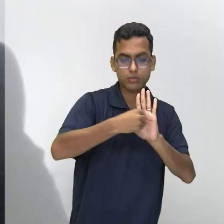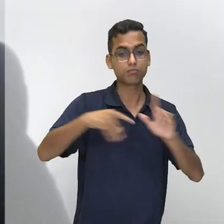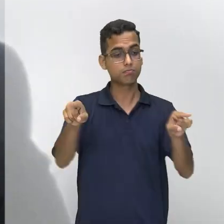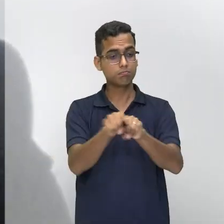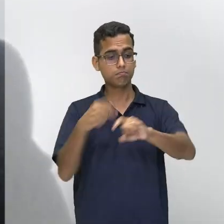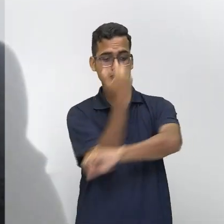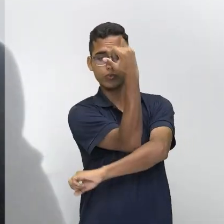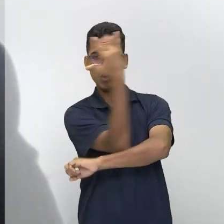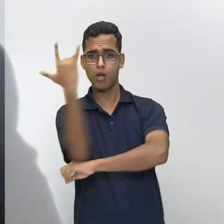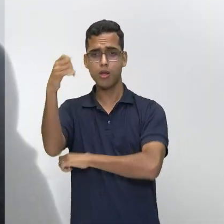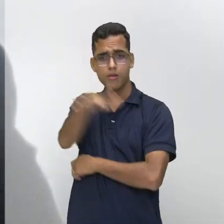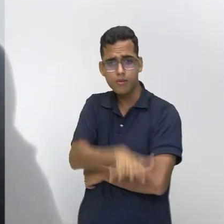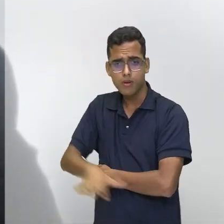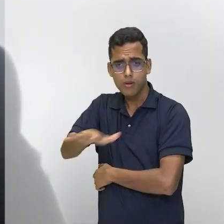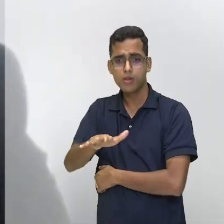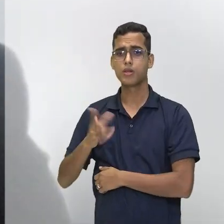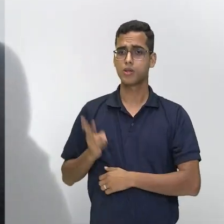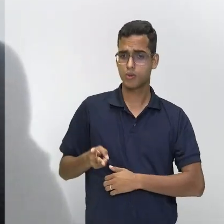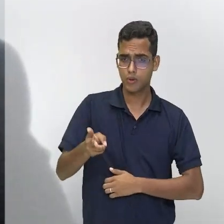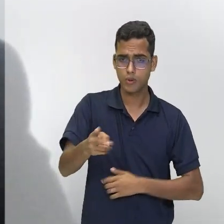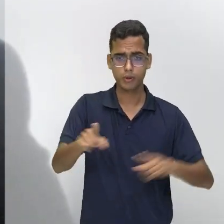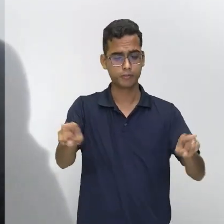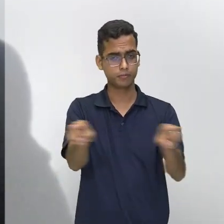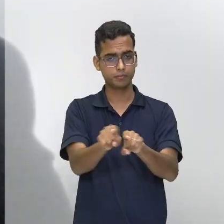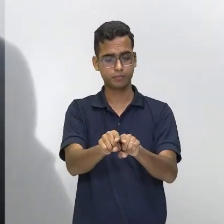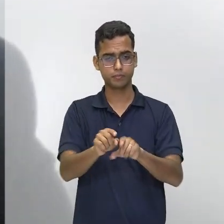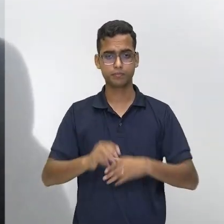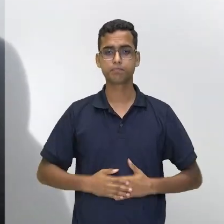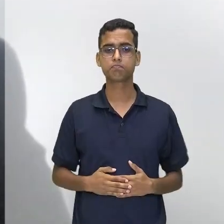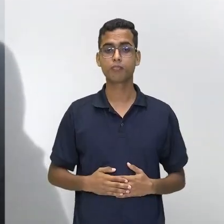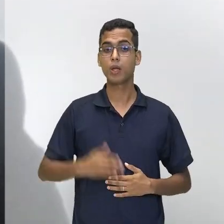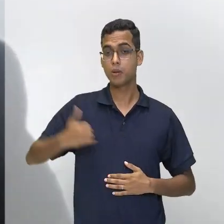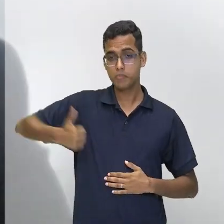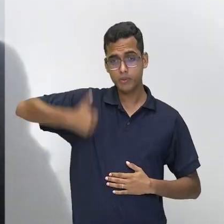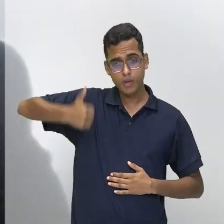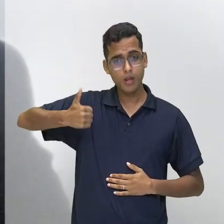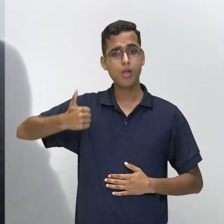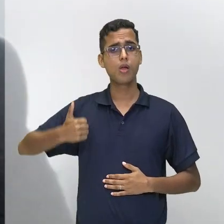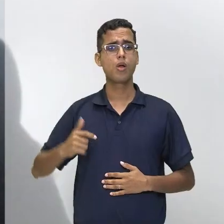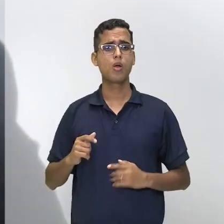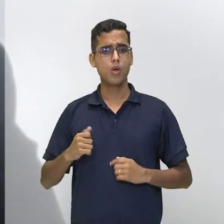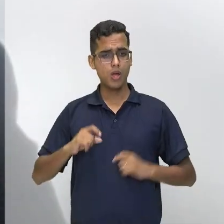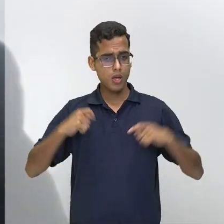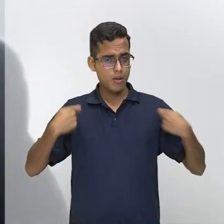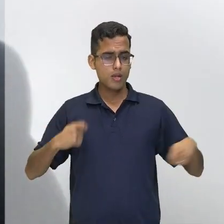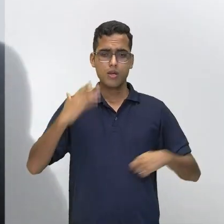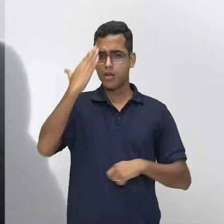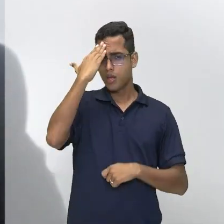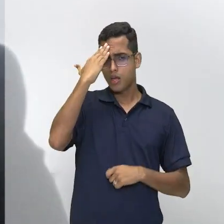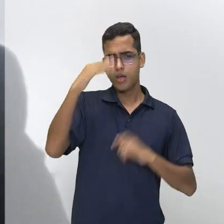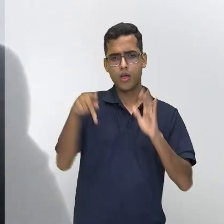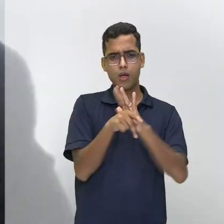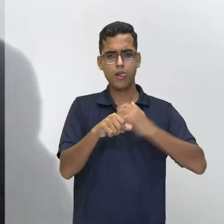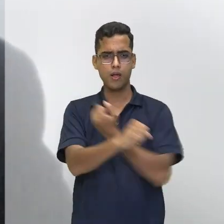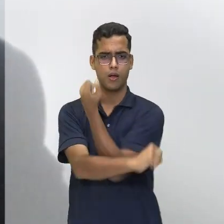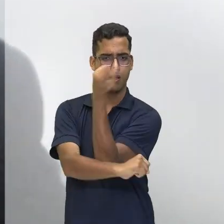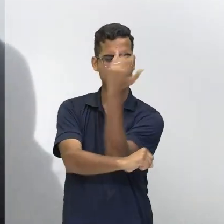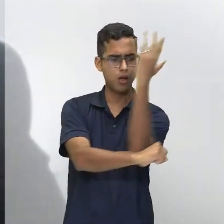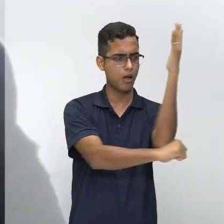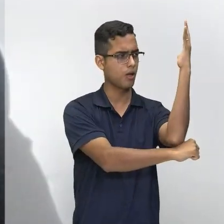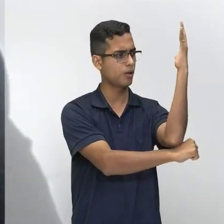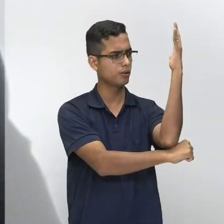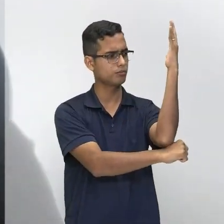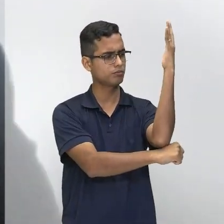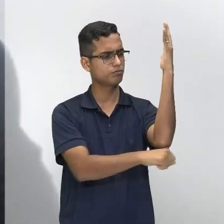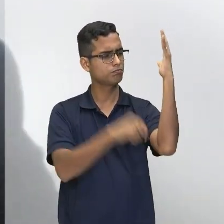Amazônia na questão ambiental. Primeiro de tudo, precisamos considerar que a natureza